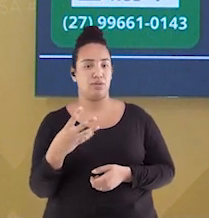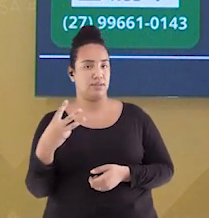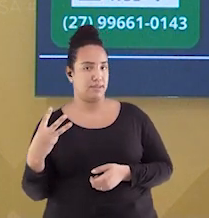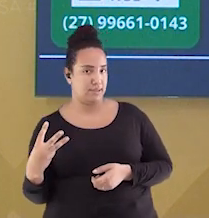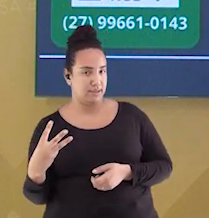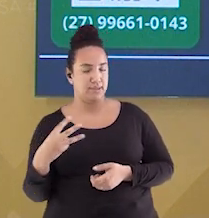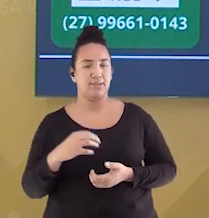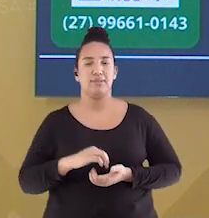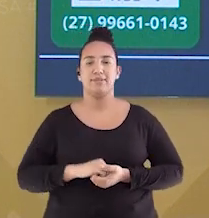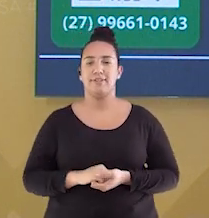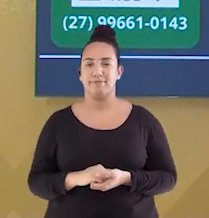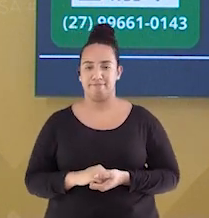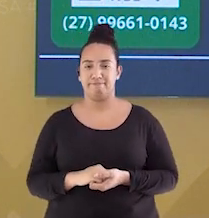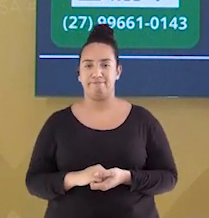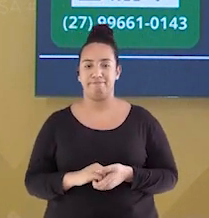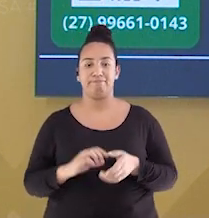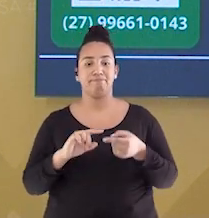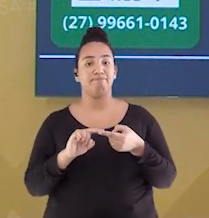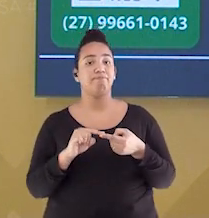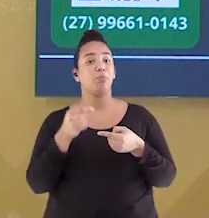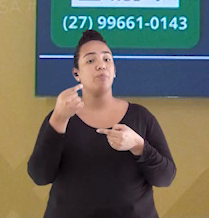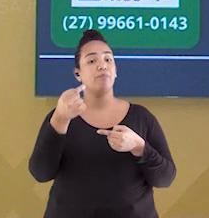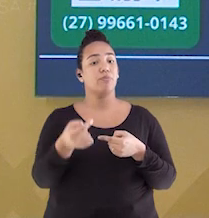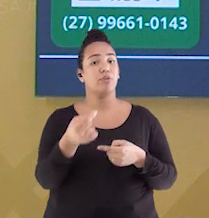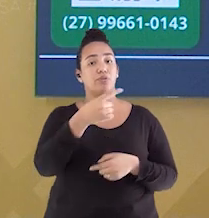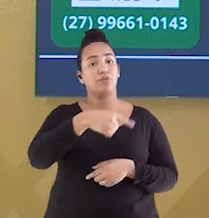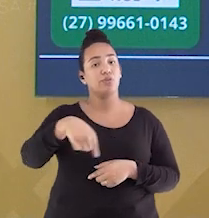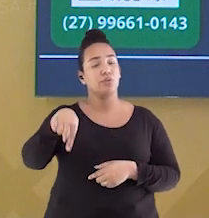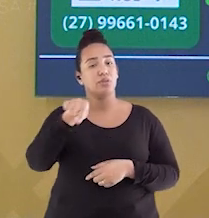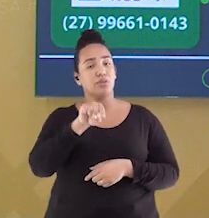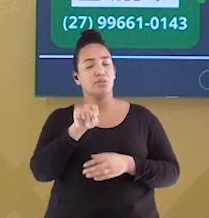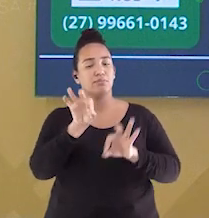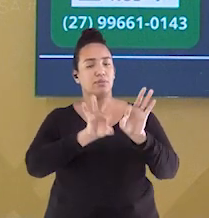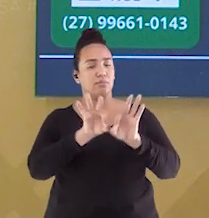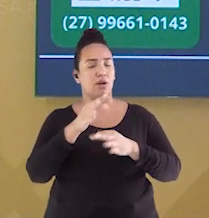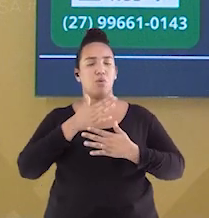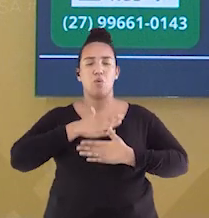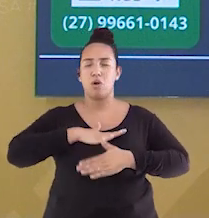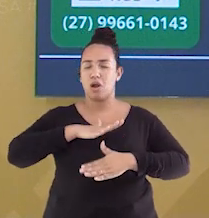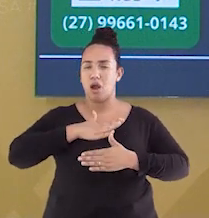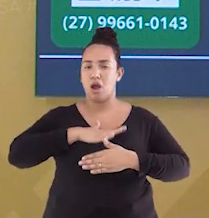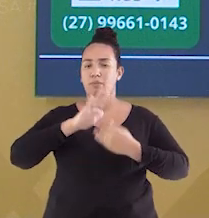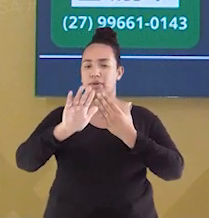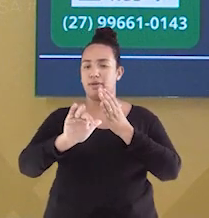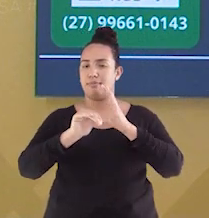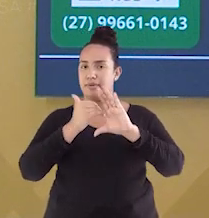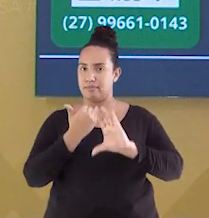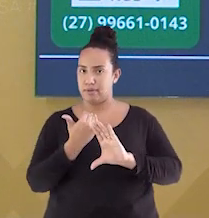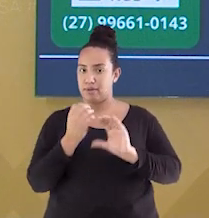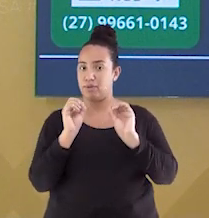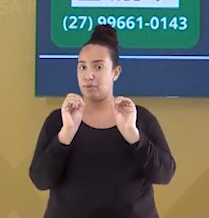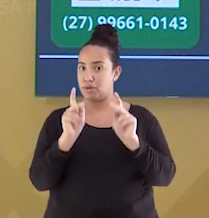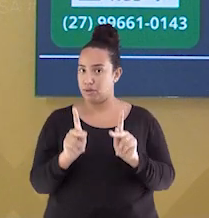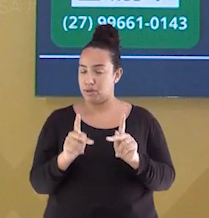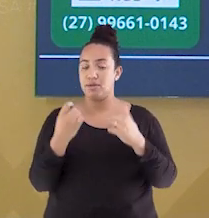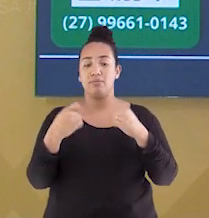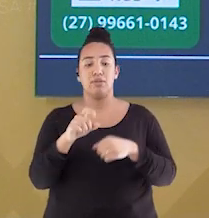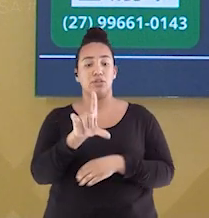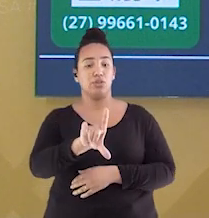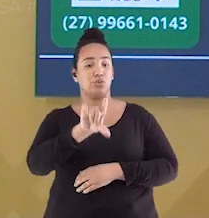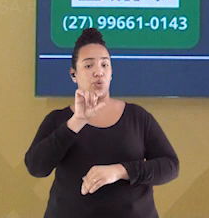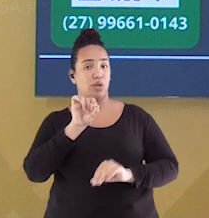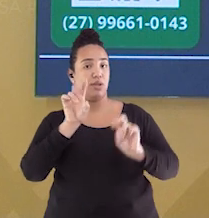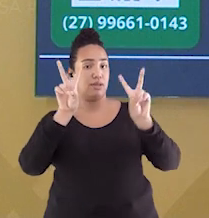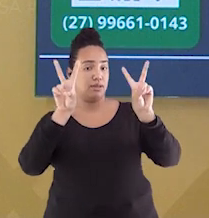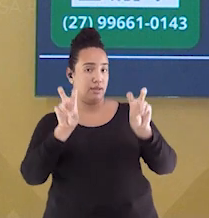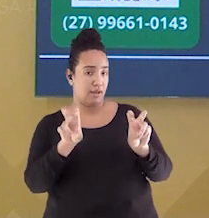996610143. Depois, é só fazer com calma e enviar. Relembrando, definir um tema,